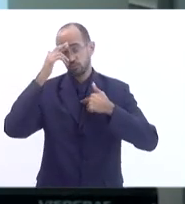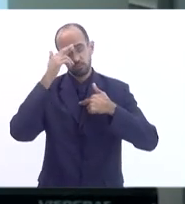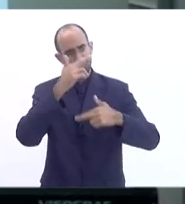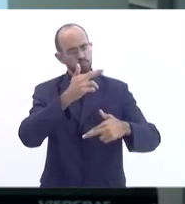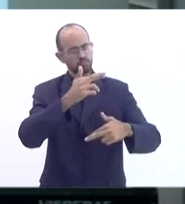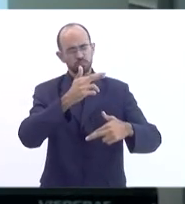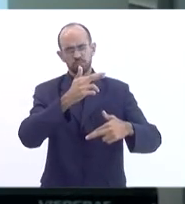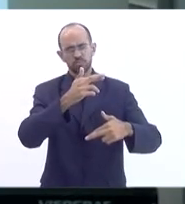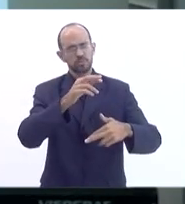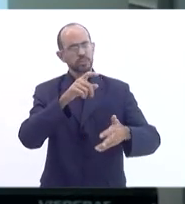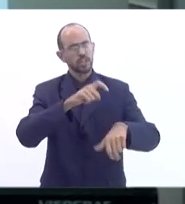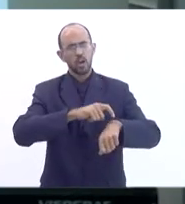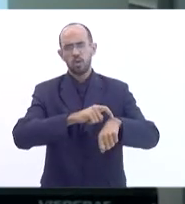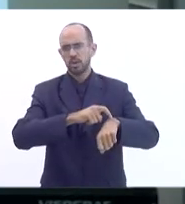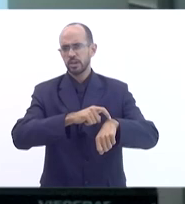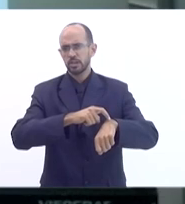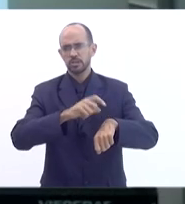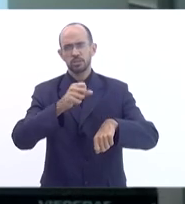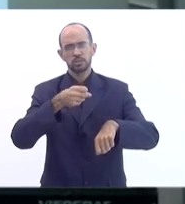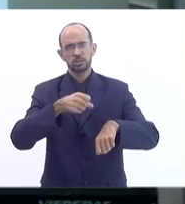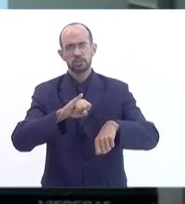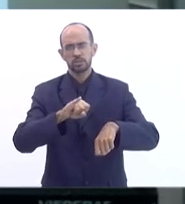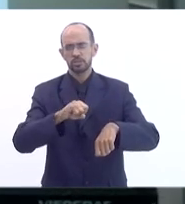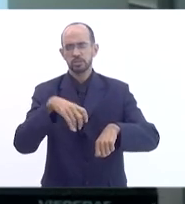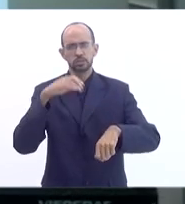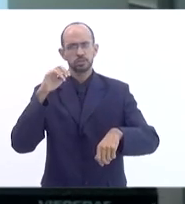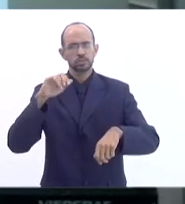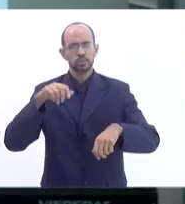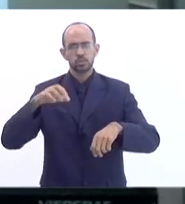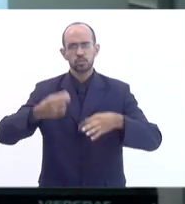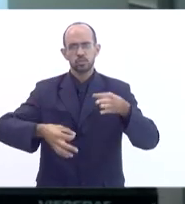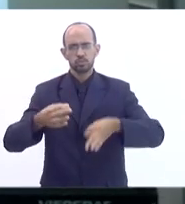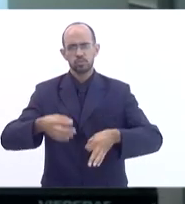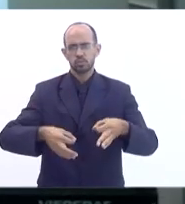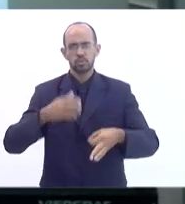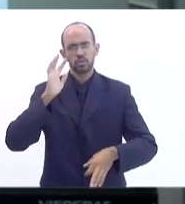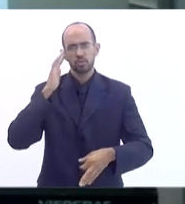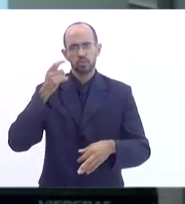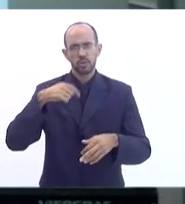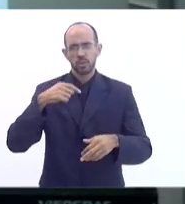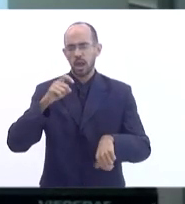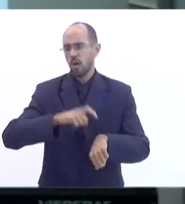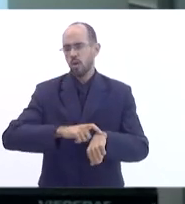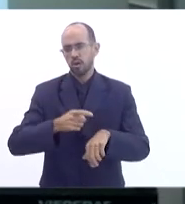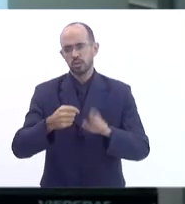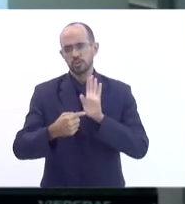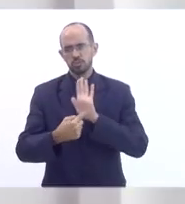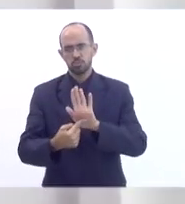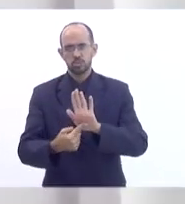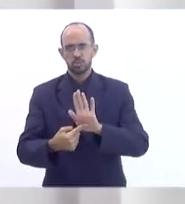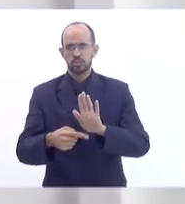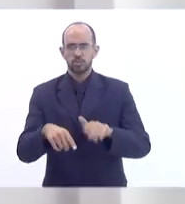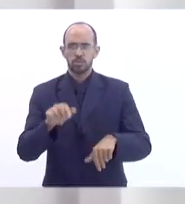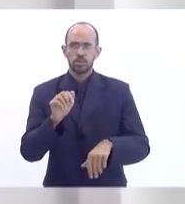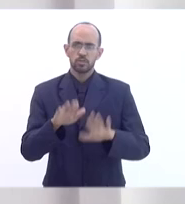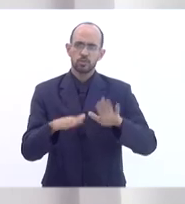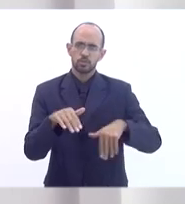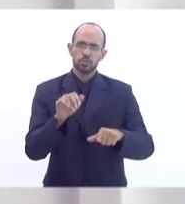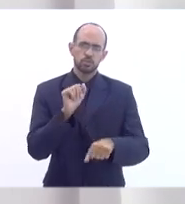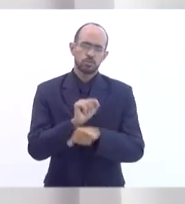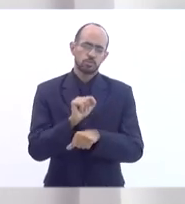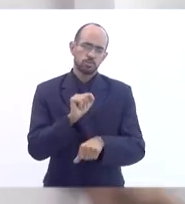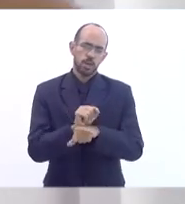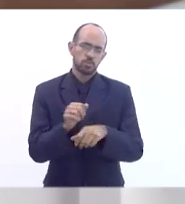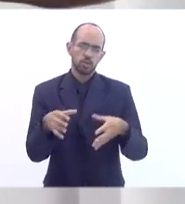vem no CJ dos Senhores imediata e imediatamente a gente apresenta às vezes espera uma turma alguma coisa